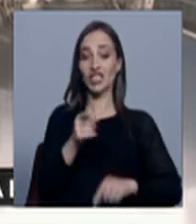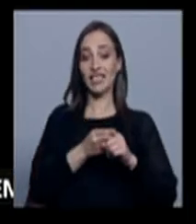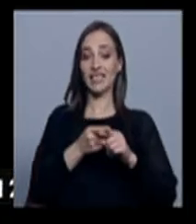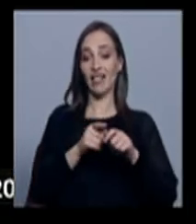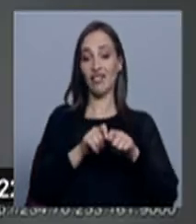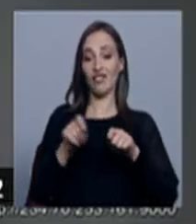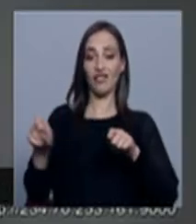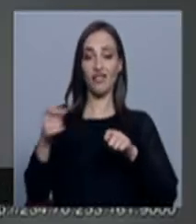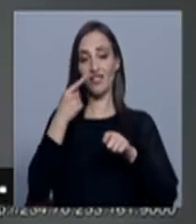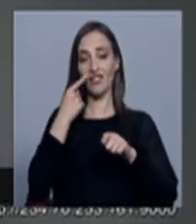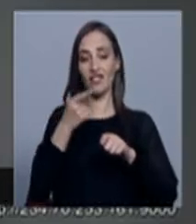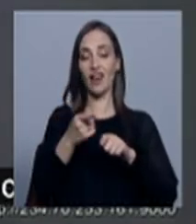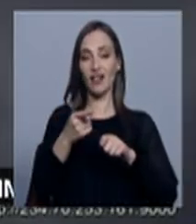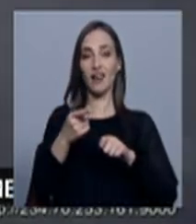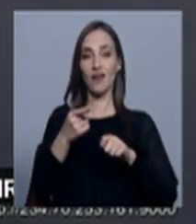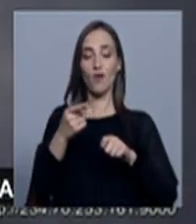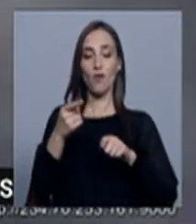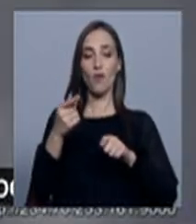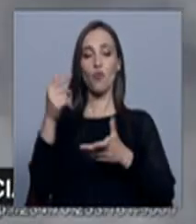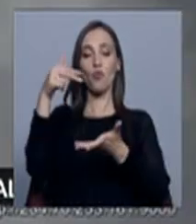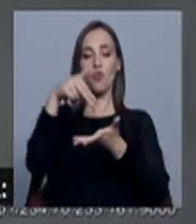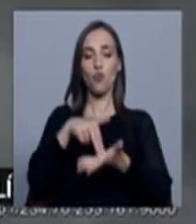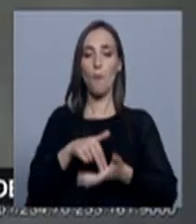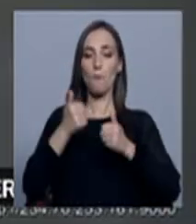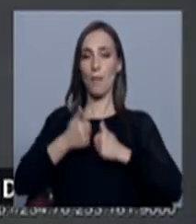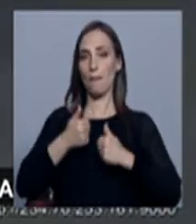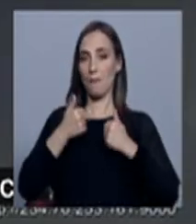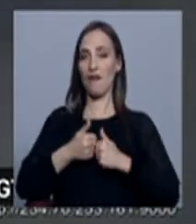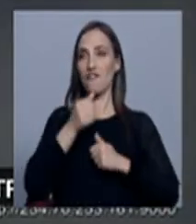é então a aterragem da com sucesso, finalmente. Com sucesso,